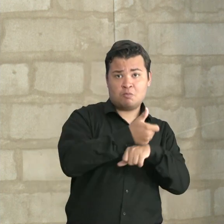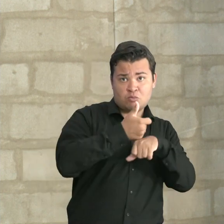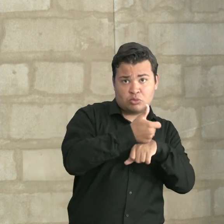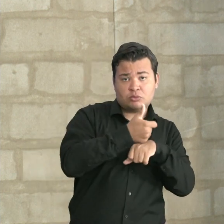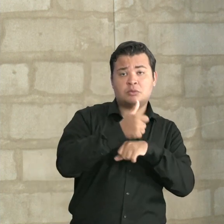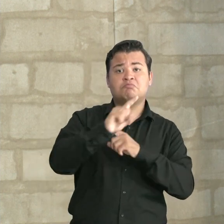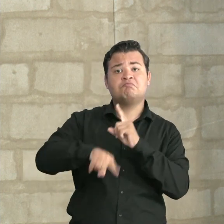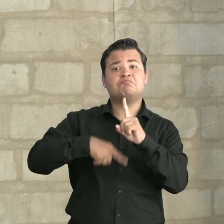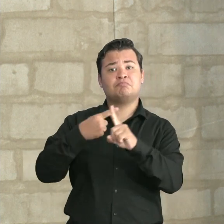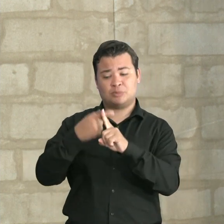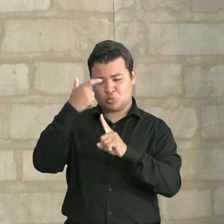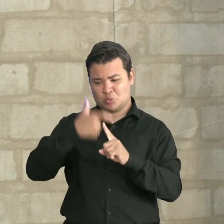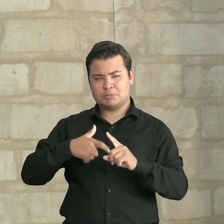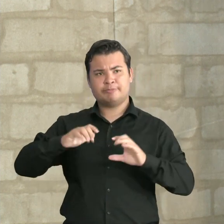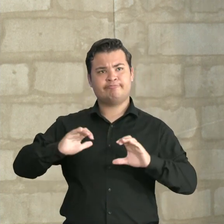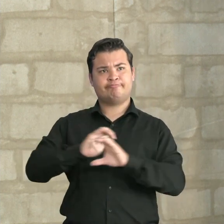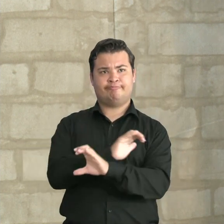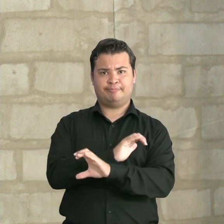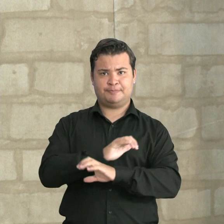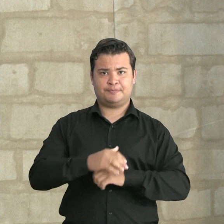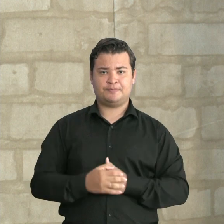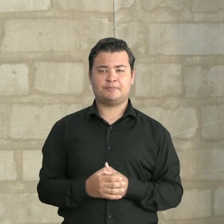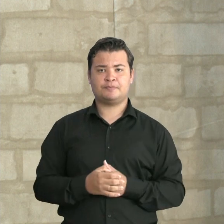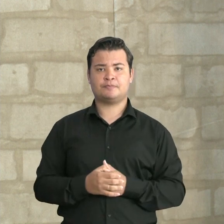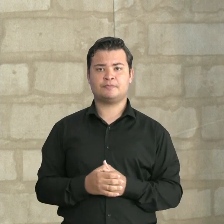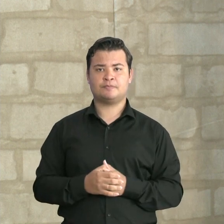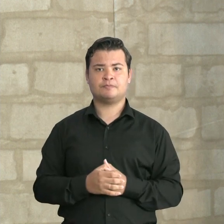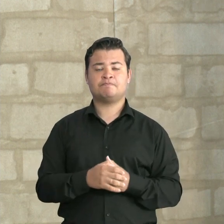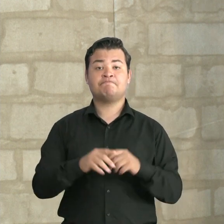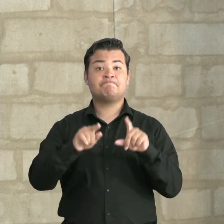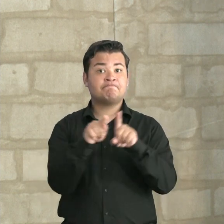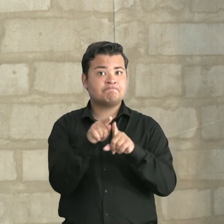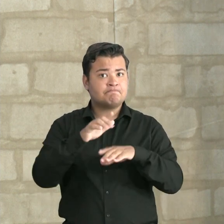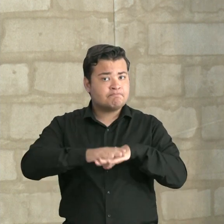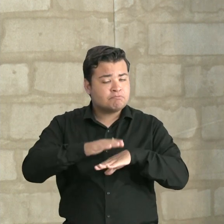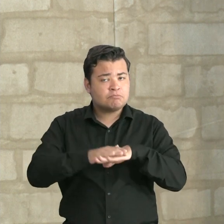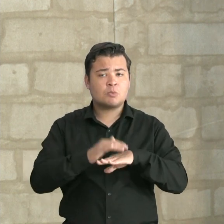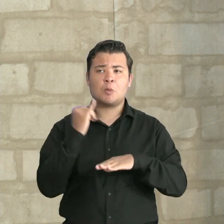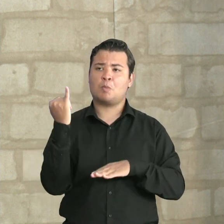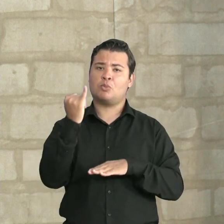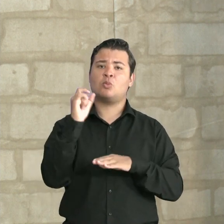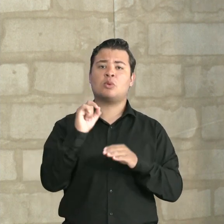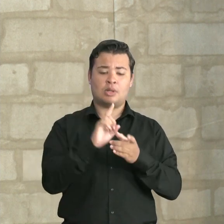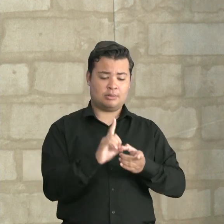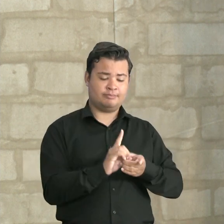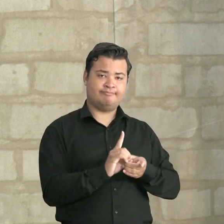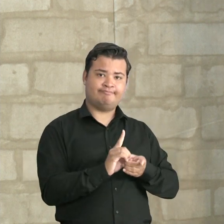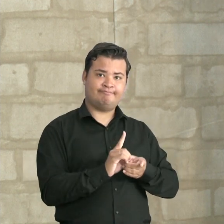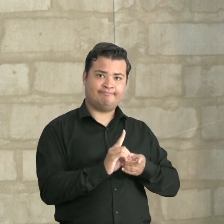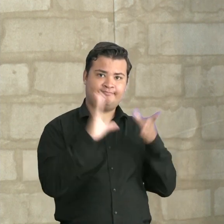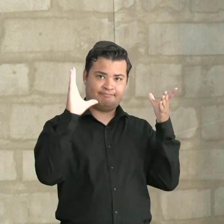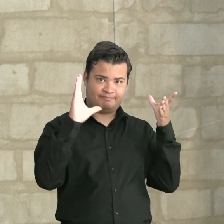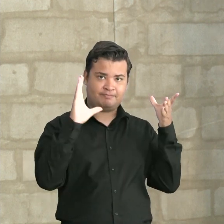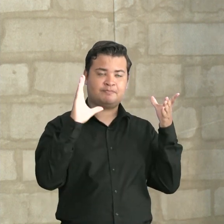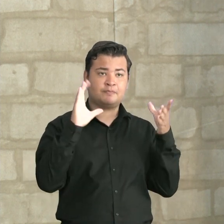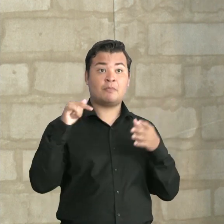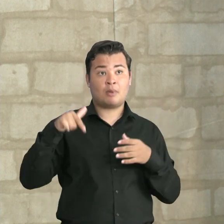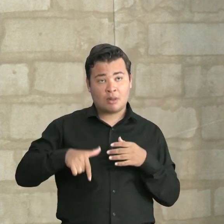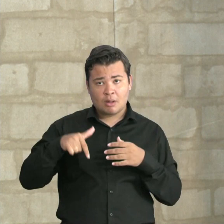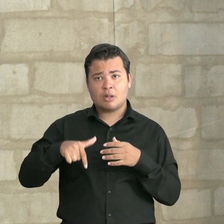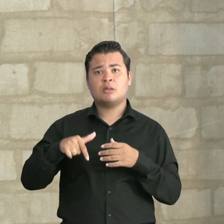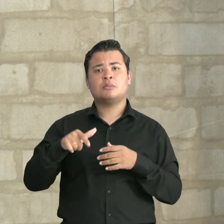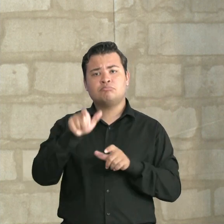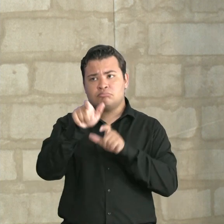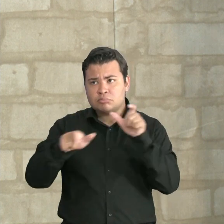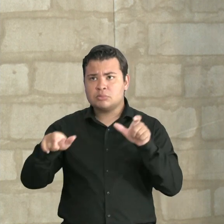integralmente como ser humano. E um exercício fundamental que é da democracia. A gente forma pessoas aqui para o